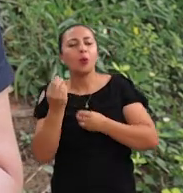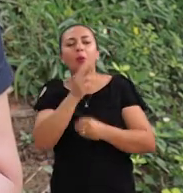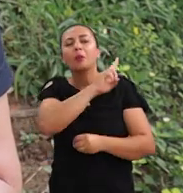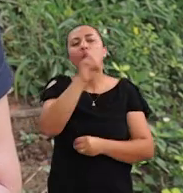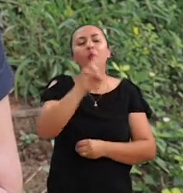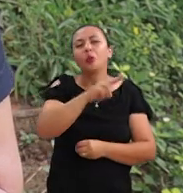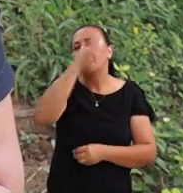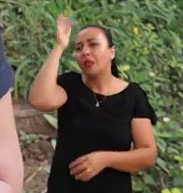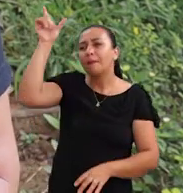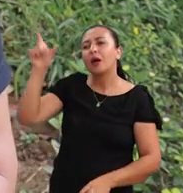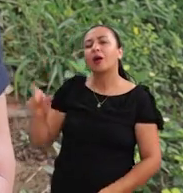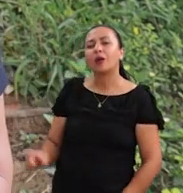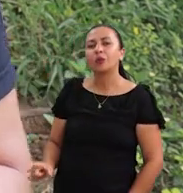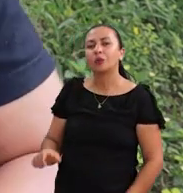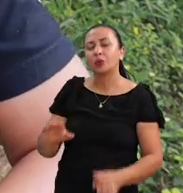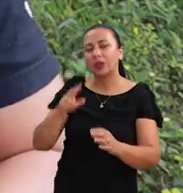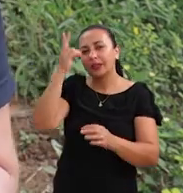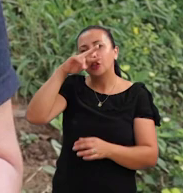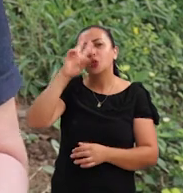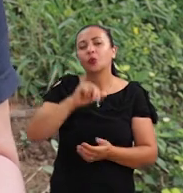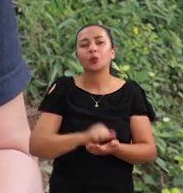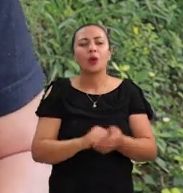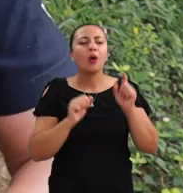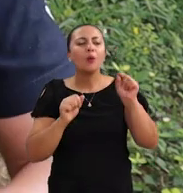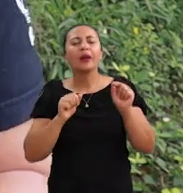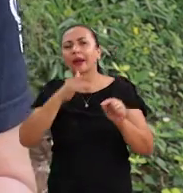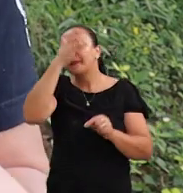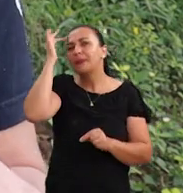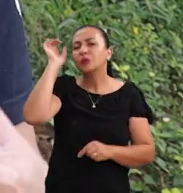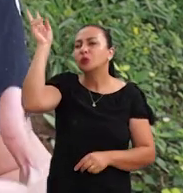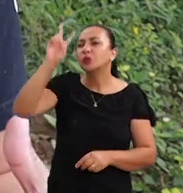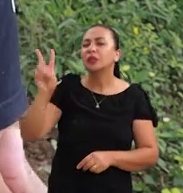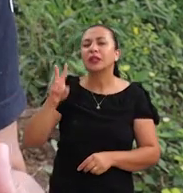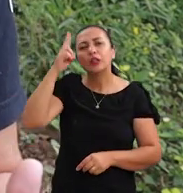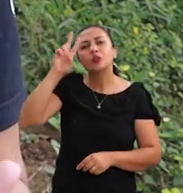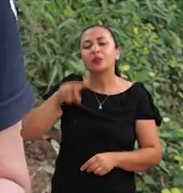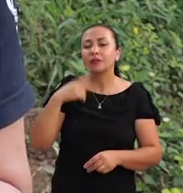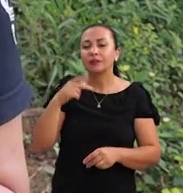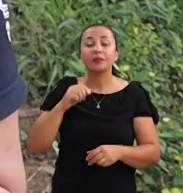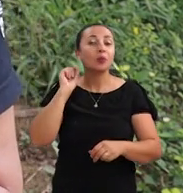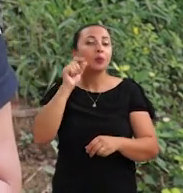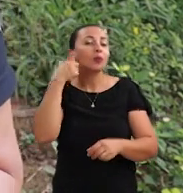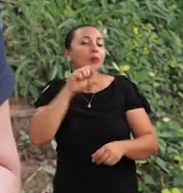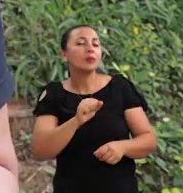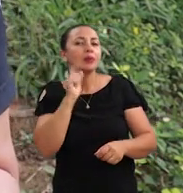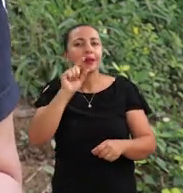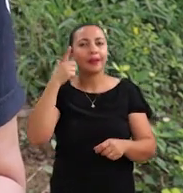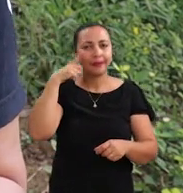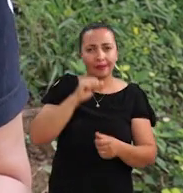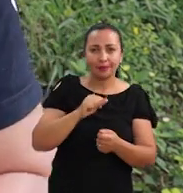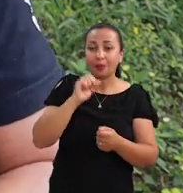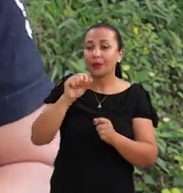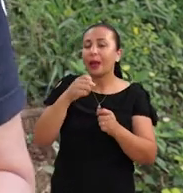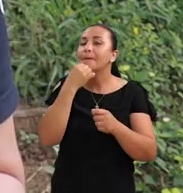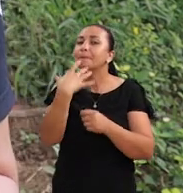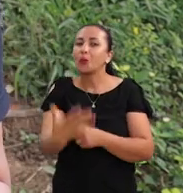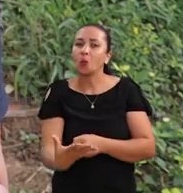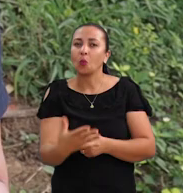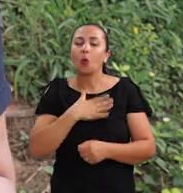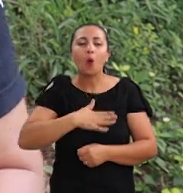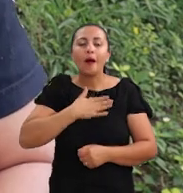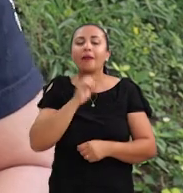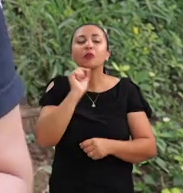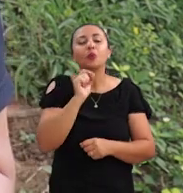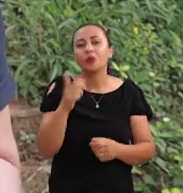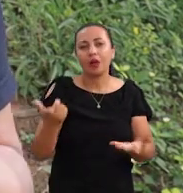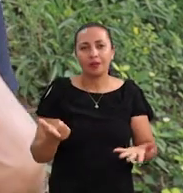como era que era o nome da personagem, o que esse personagem desenvolvia na história, o que ele conseguia, o que ele ganhava, o que era bom para